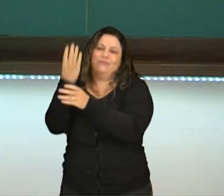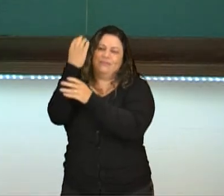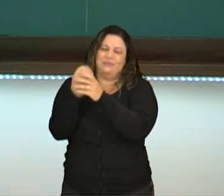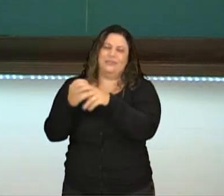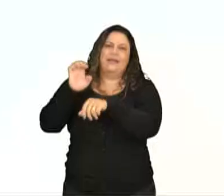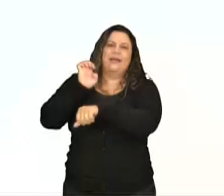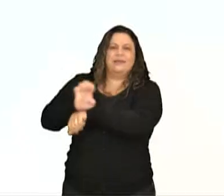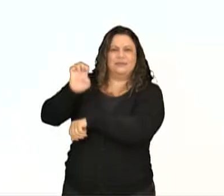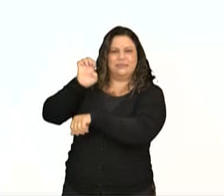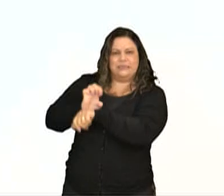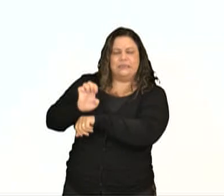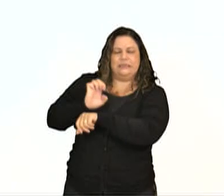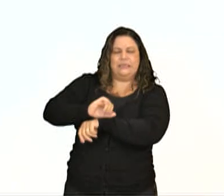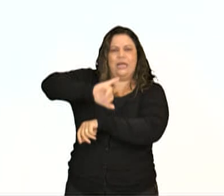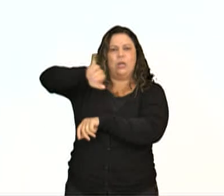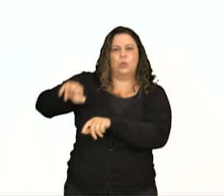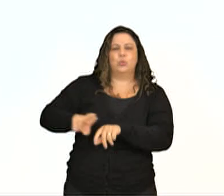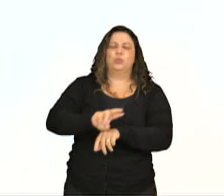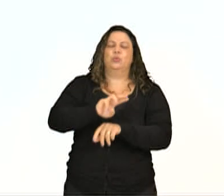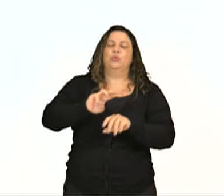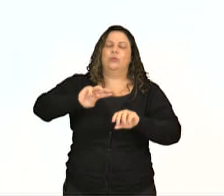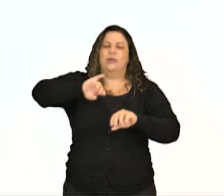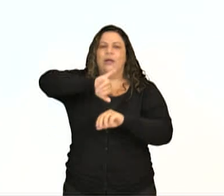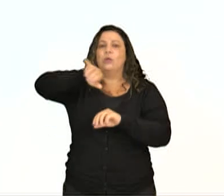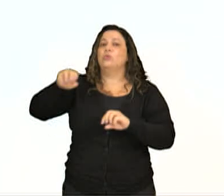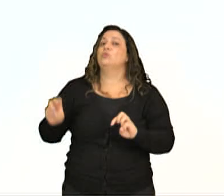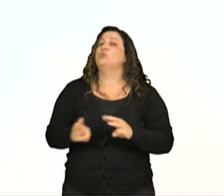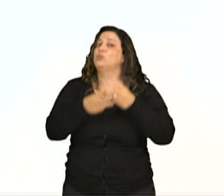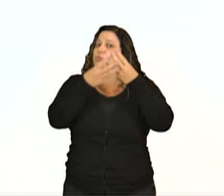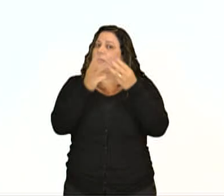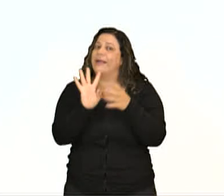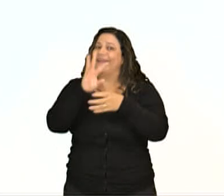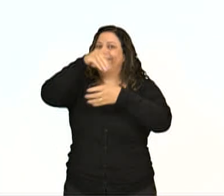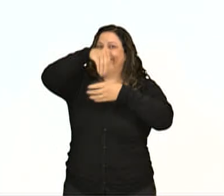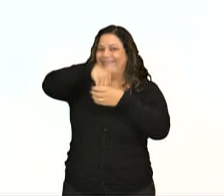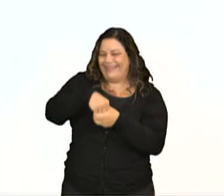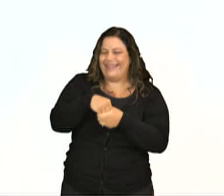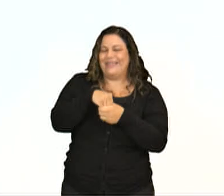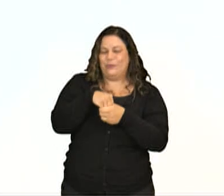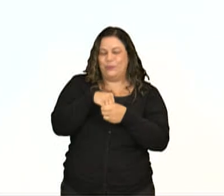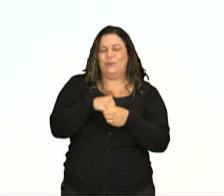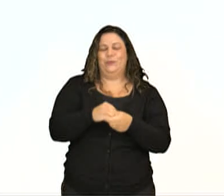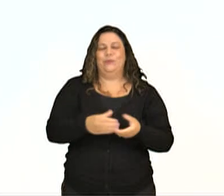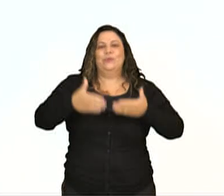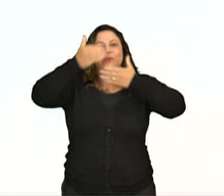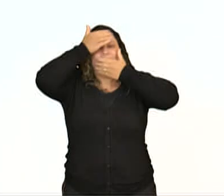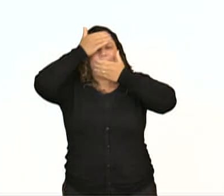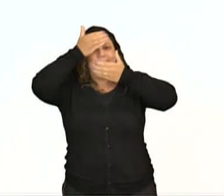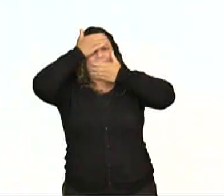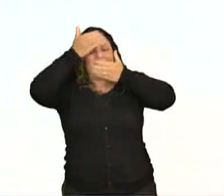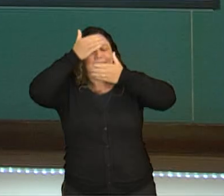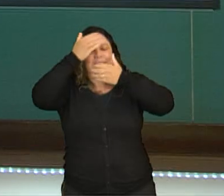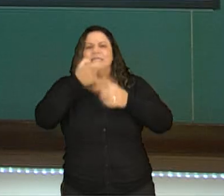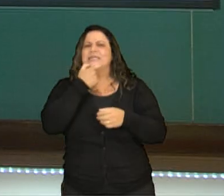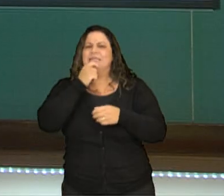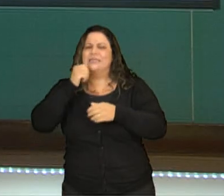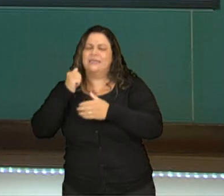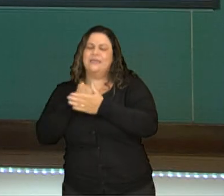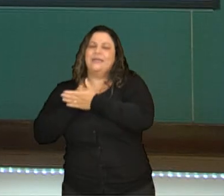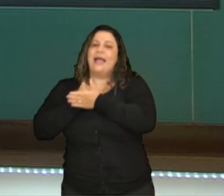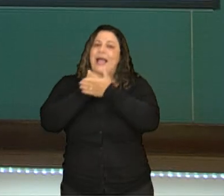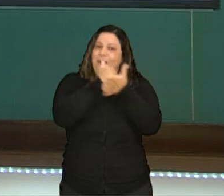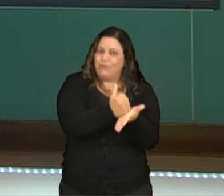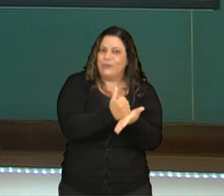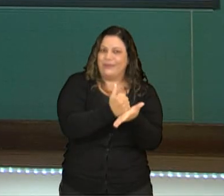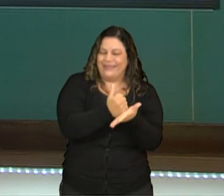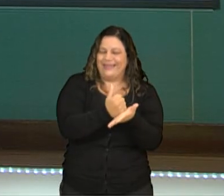Estado judaico na Palestina. A Palestina existia, parte do Império Otomano, e a Inglaterra prometeu apoiar a criação de um